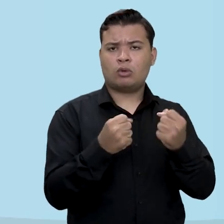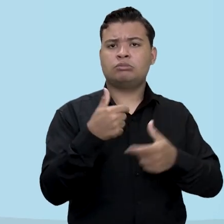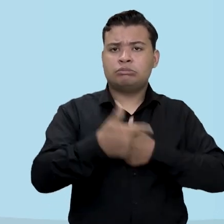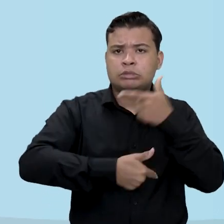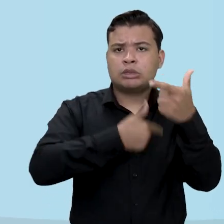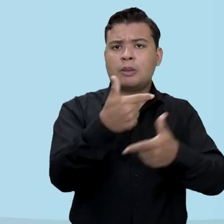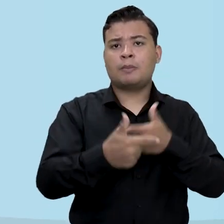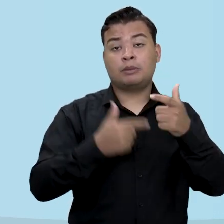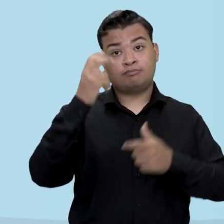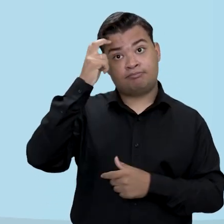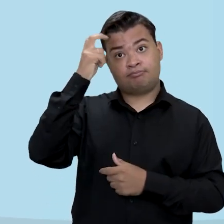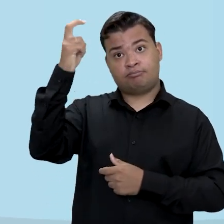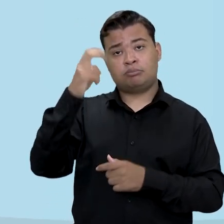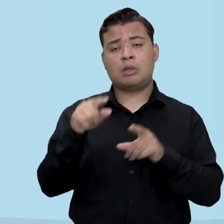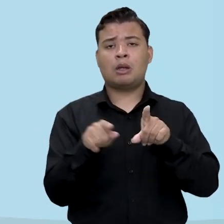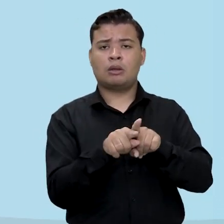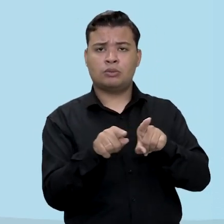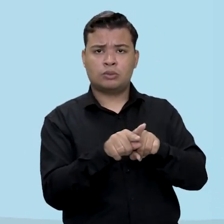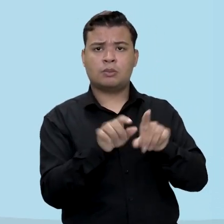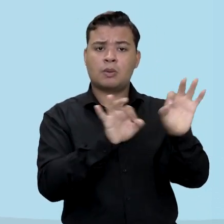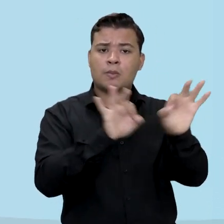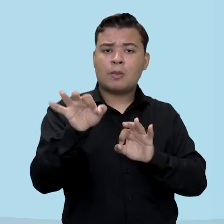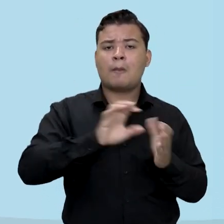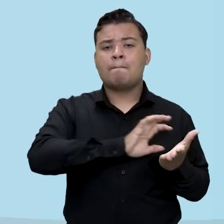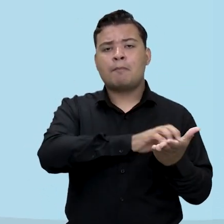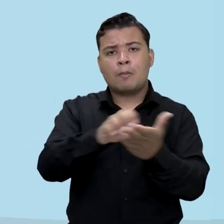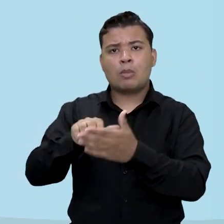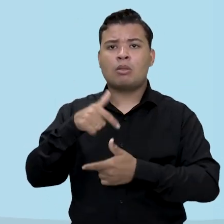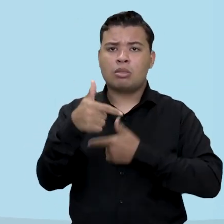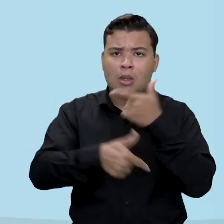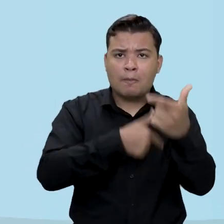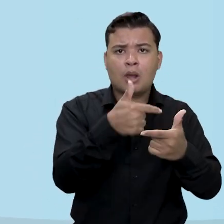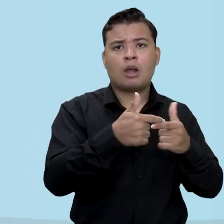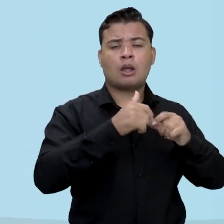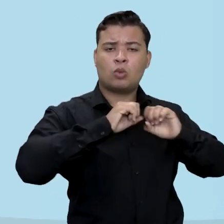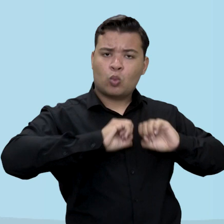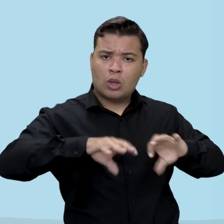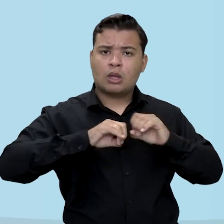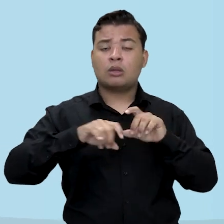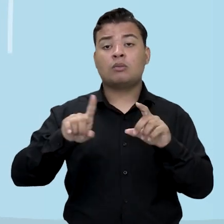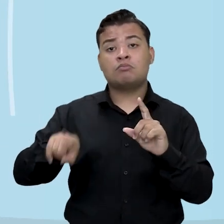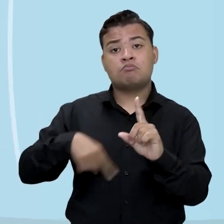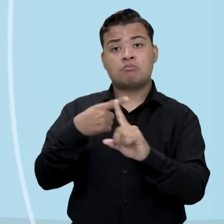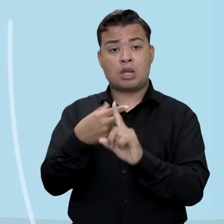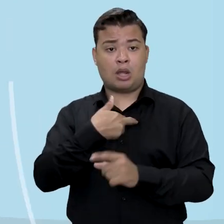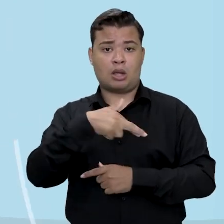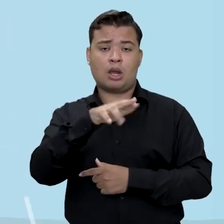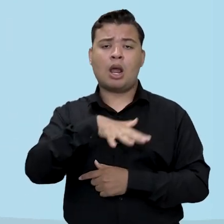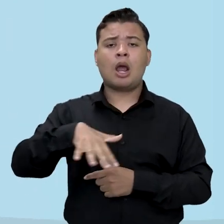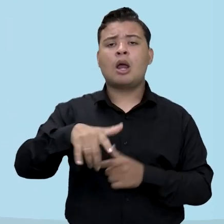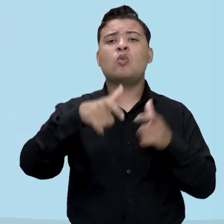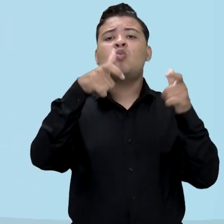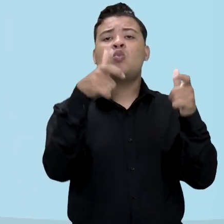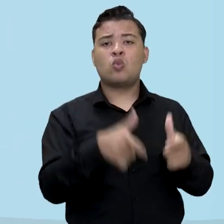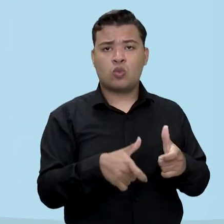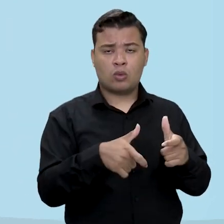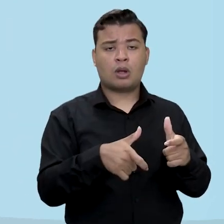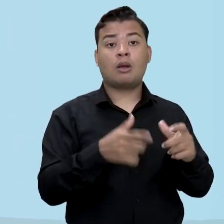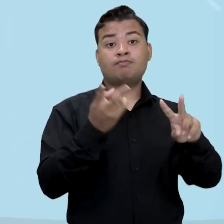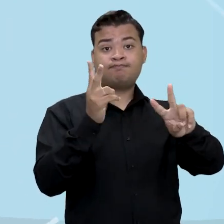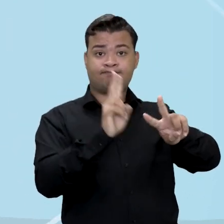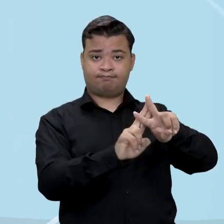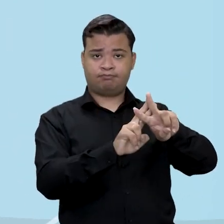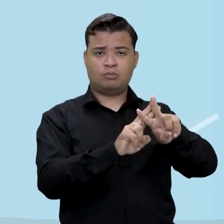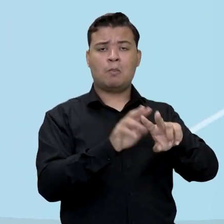inteligência ampliar a oferta de postos de trabalho educacionais e religiosos no sistema prisional